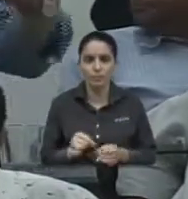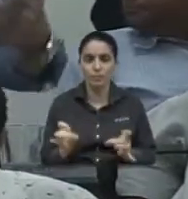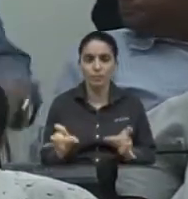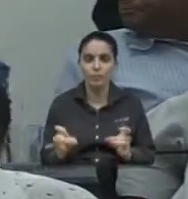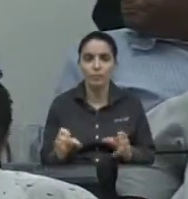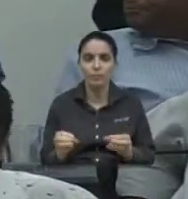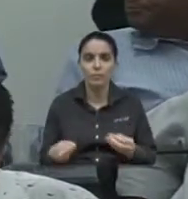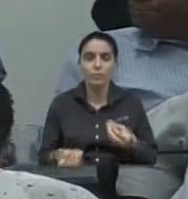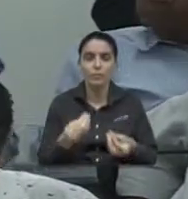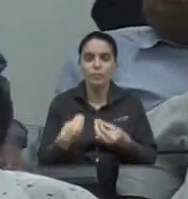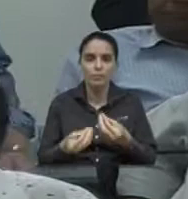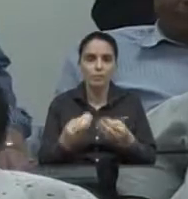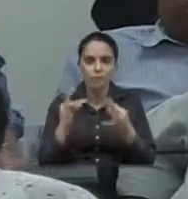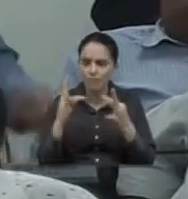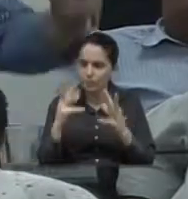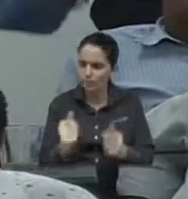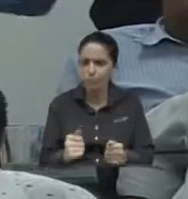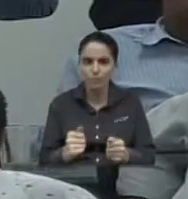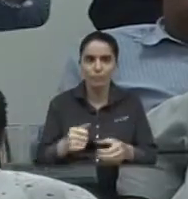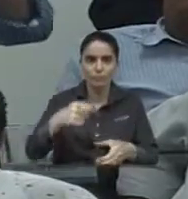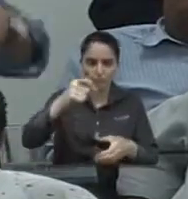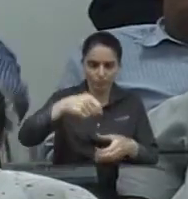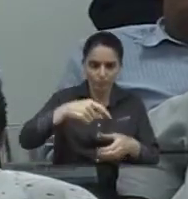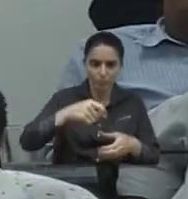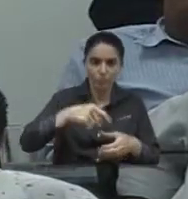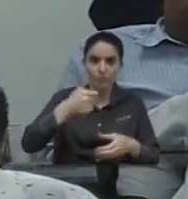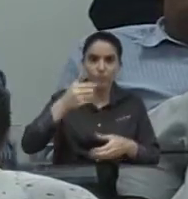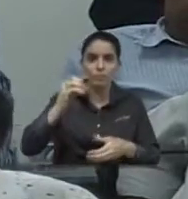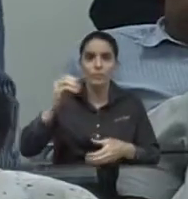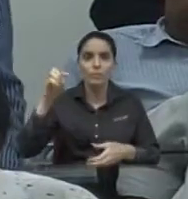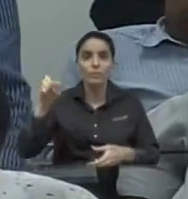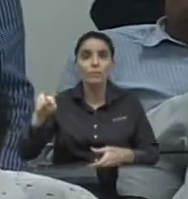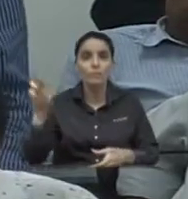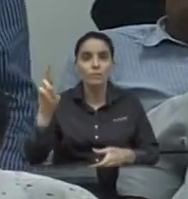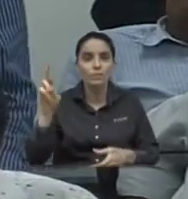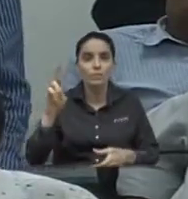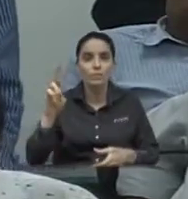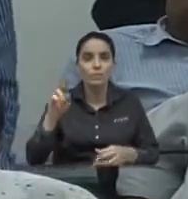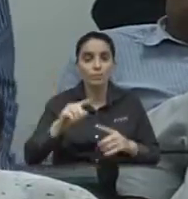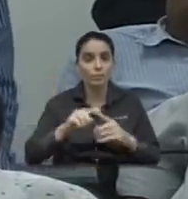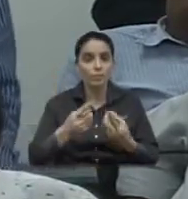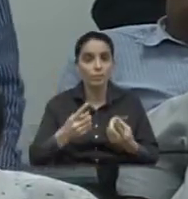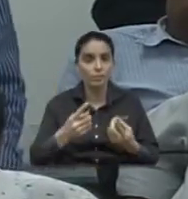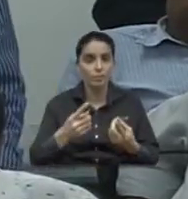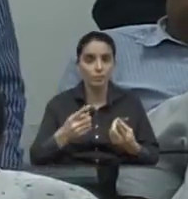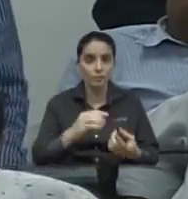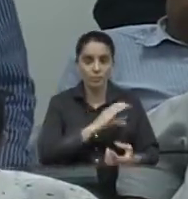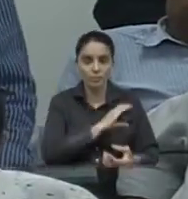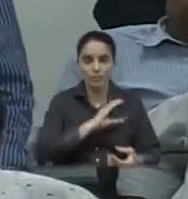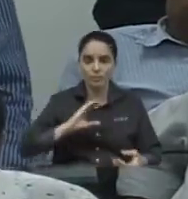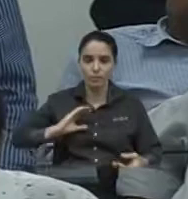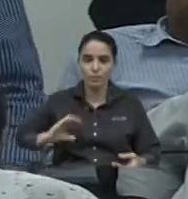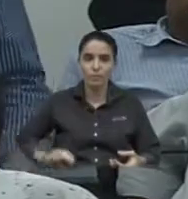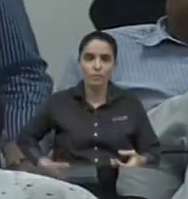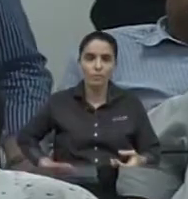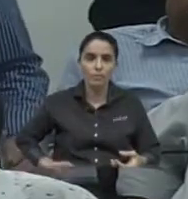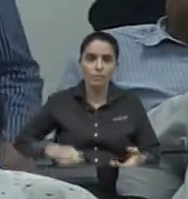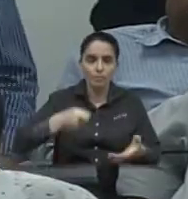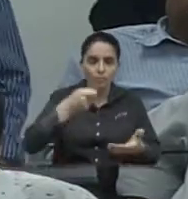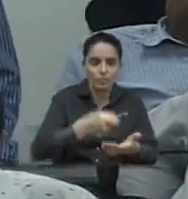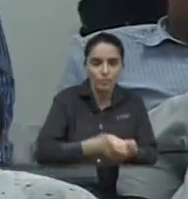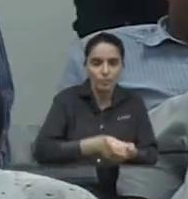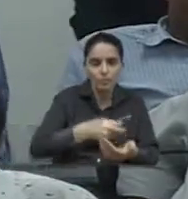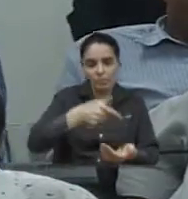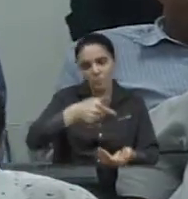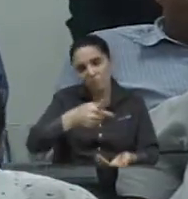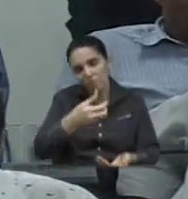todos os encargos, R$10 mil, chega da China para nós, posto no local por 7, 6.